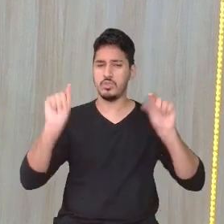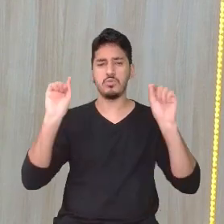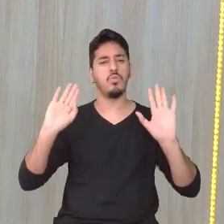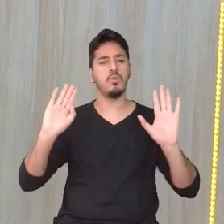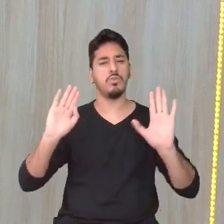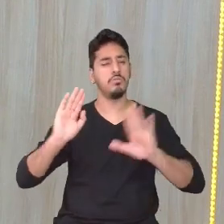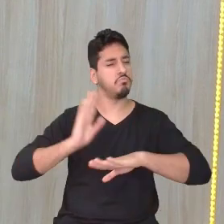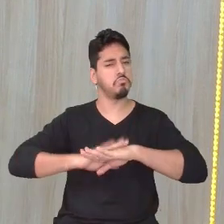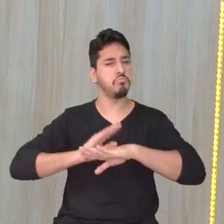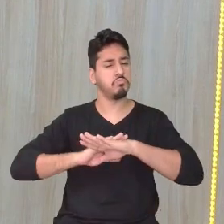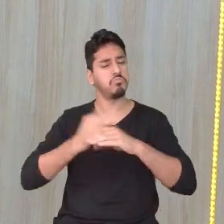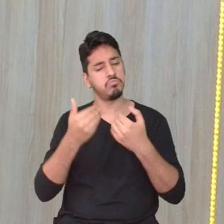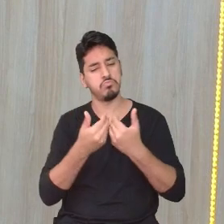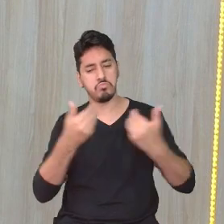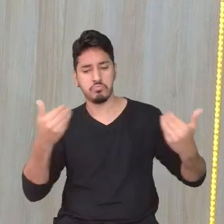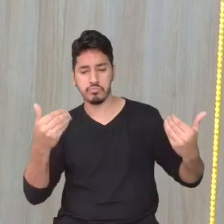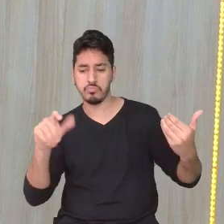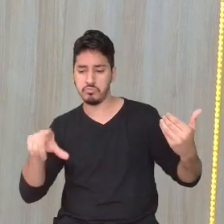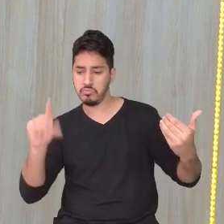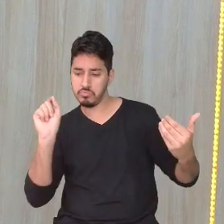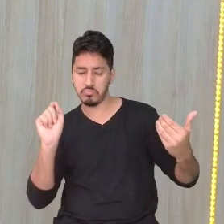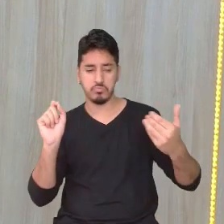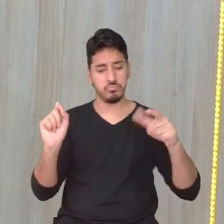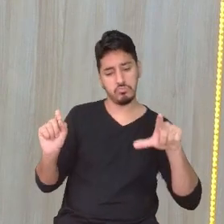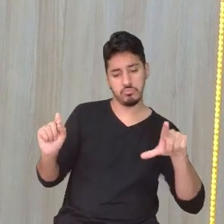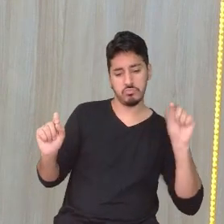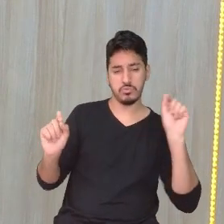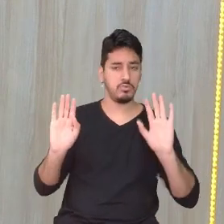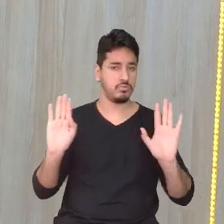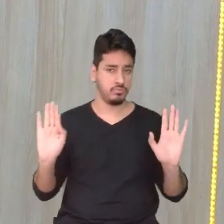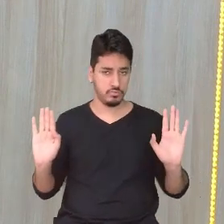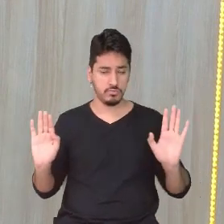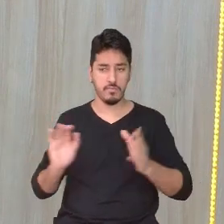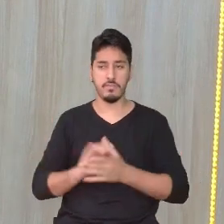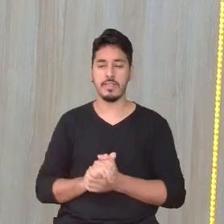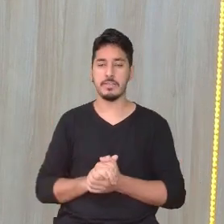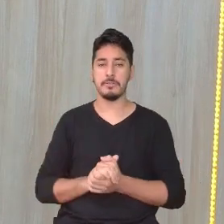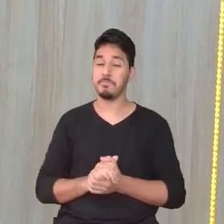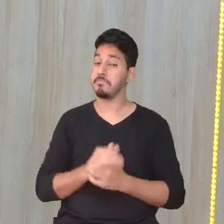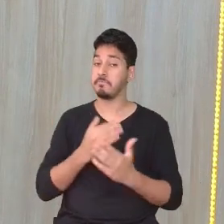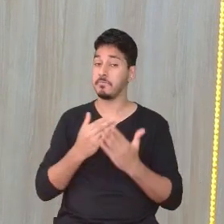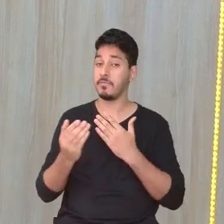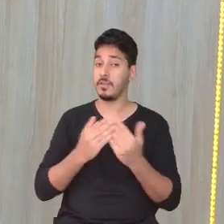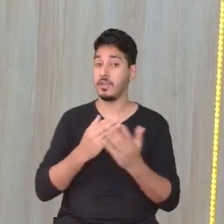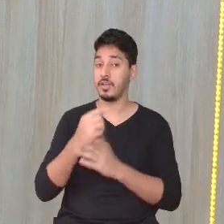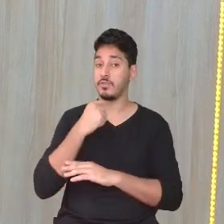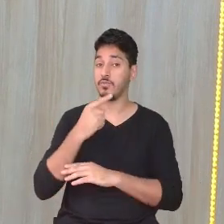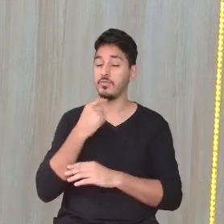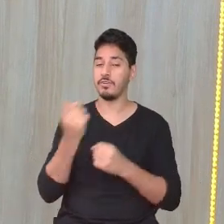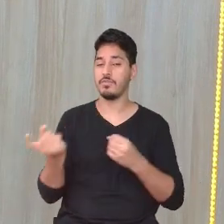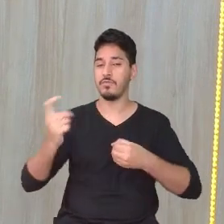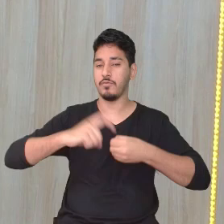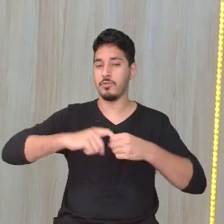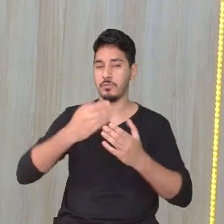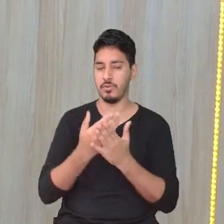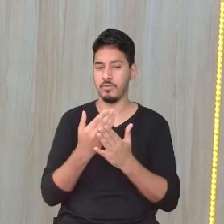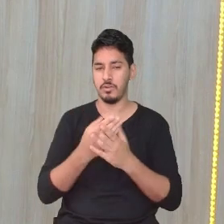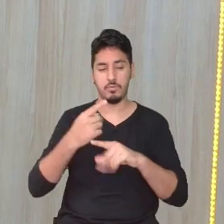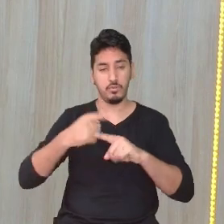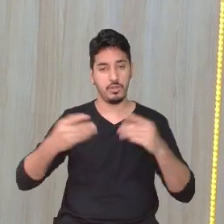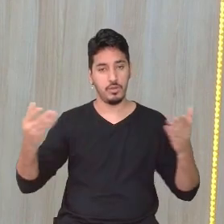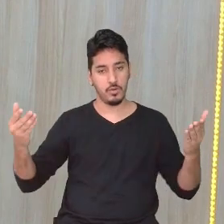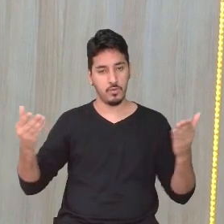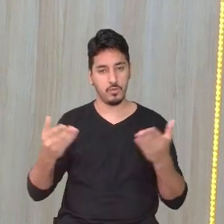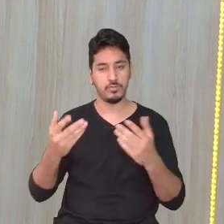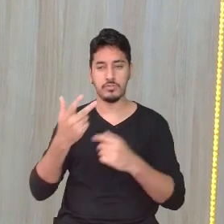pessoas podem escolher ser cada vez mais felizes, certo? Então, qualquer dúvida, voltem para essa aula, porque hoje a